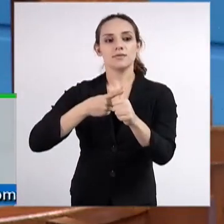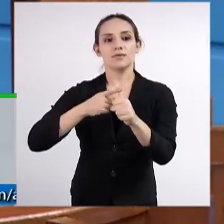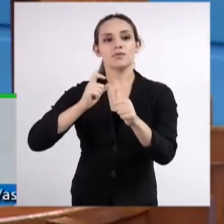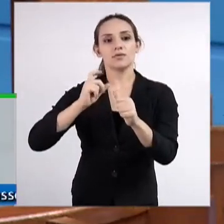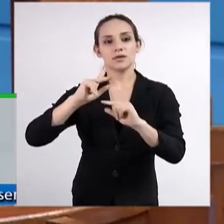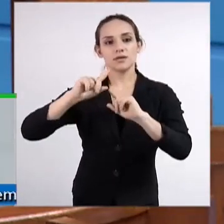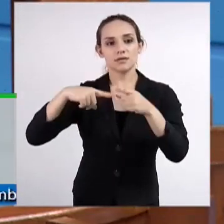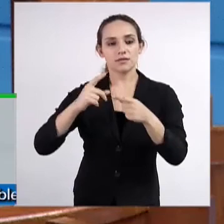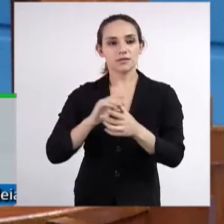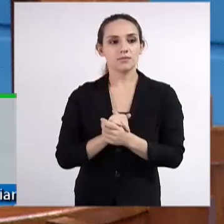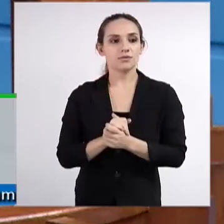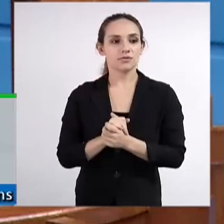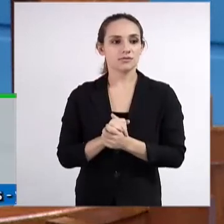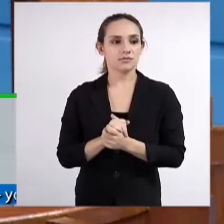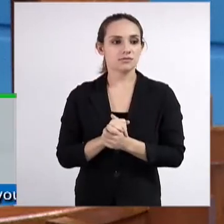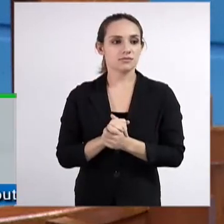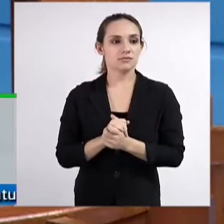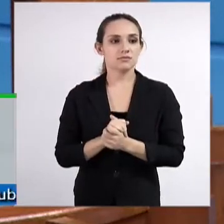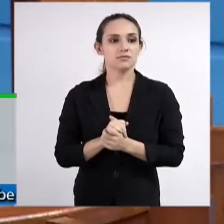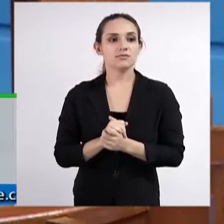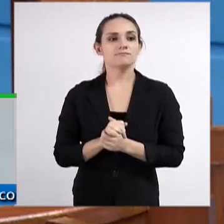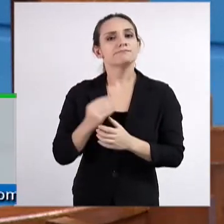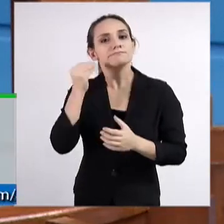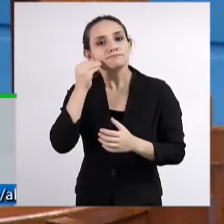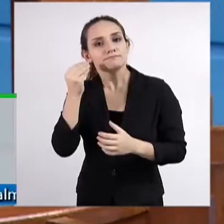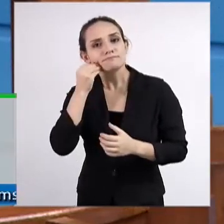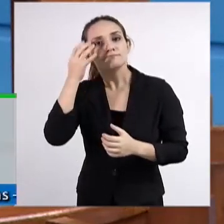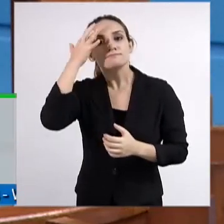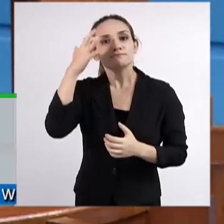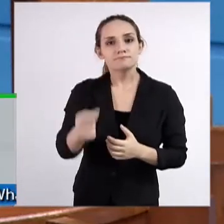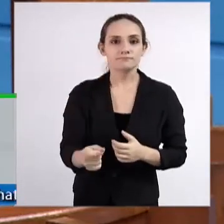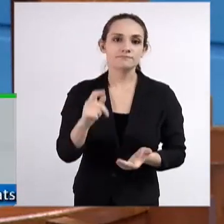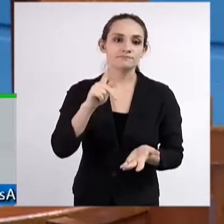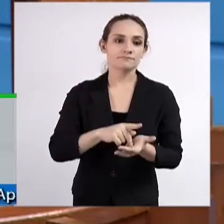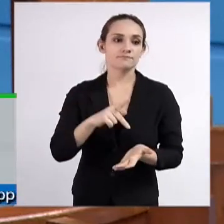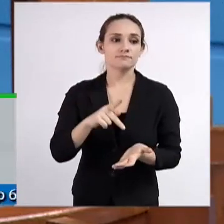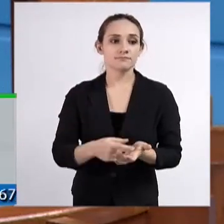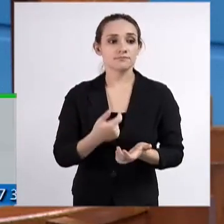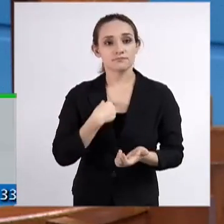até o final para termos uma solução que,